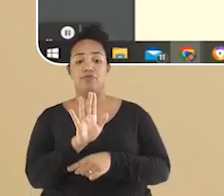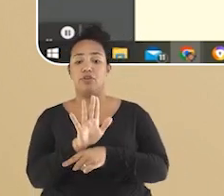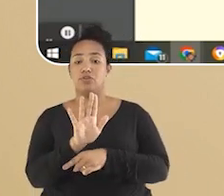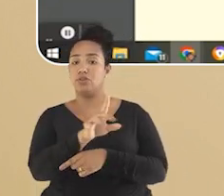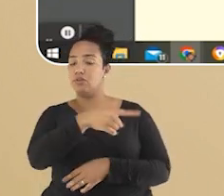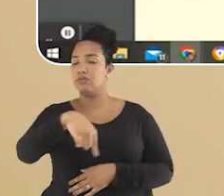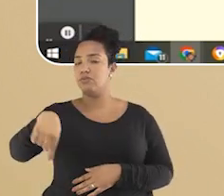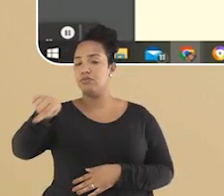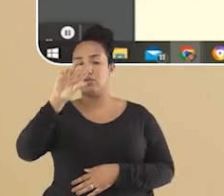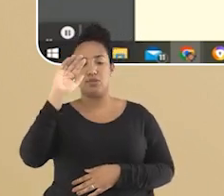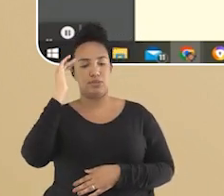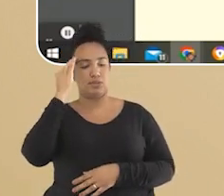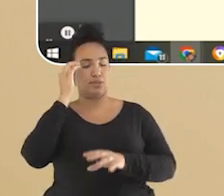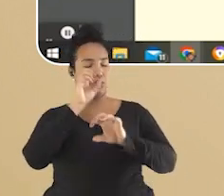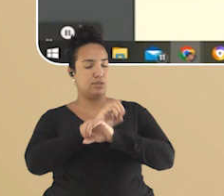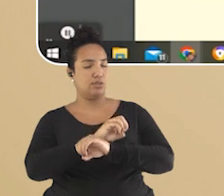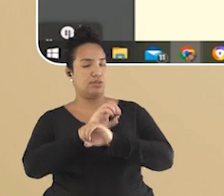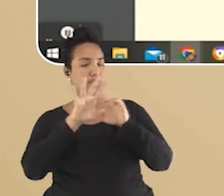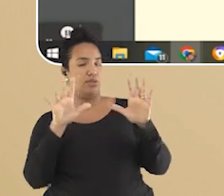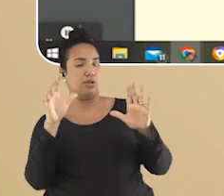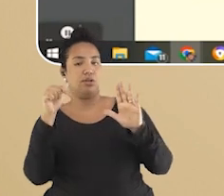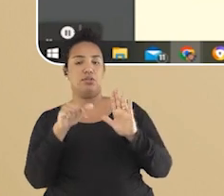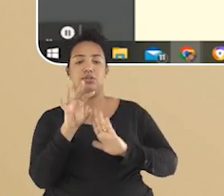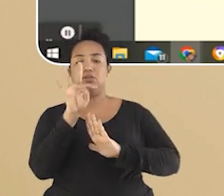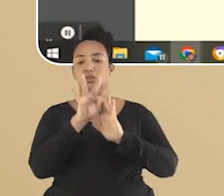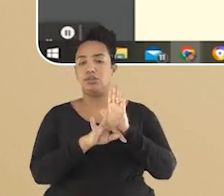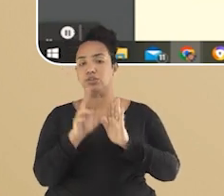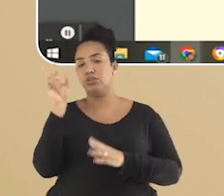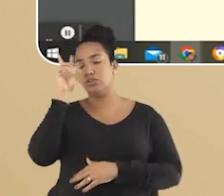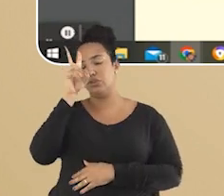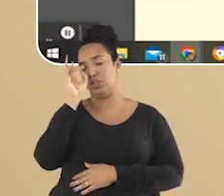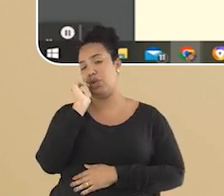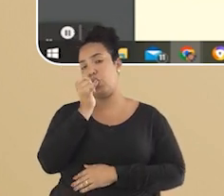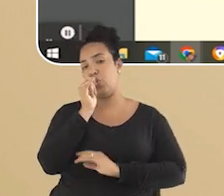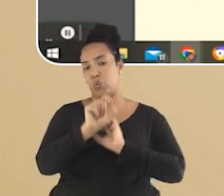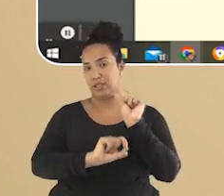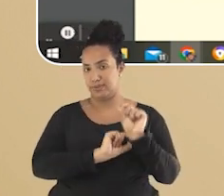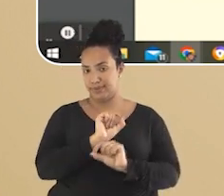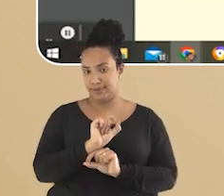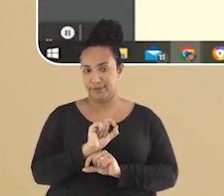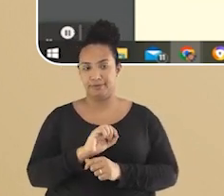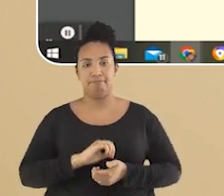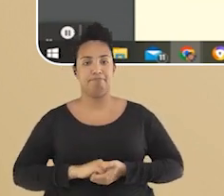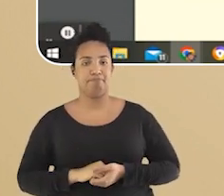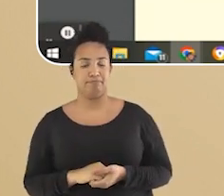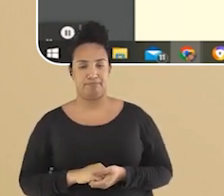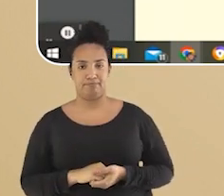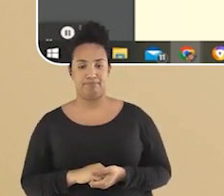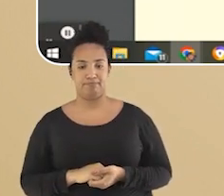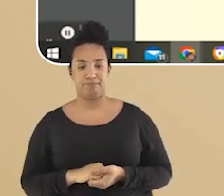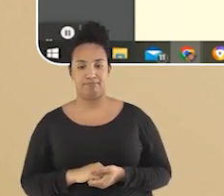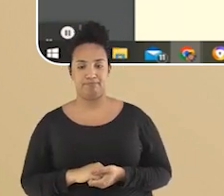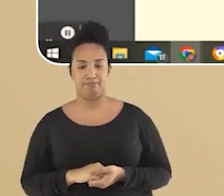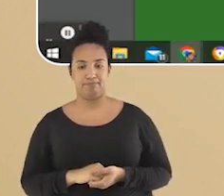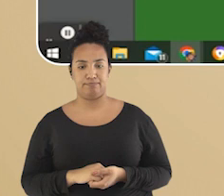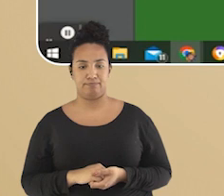a entender melhor o que o texto, a história quer nos dizer. Vamos lá?